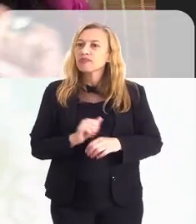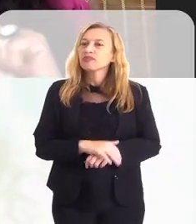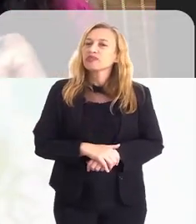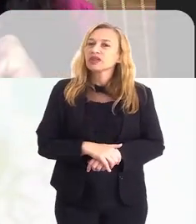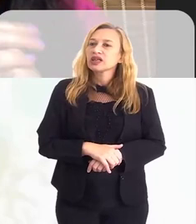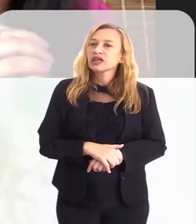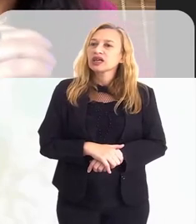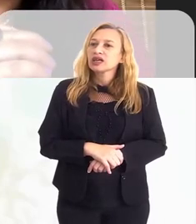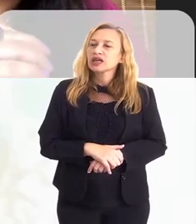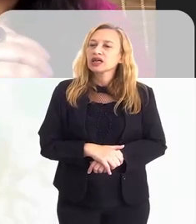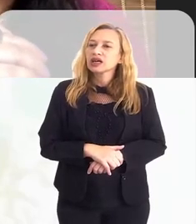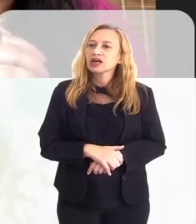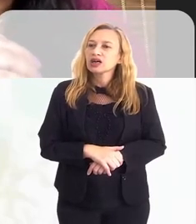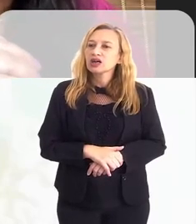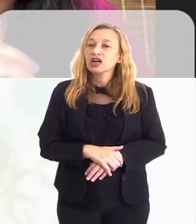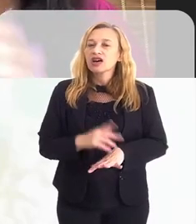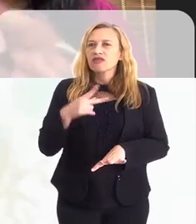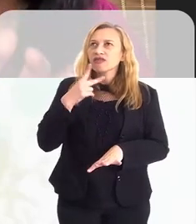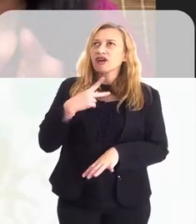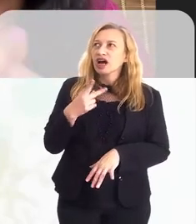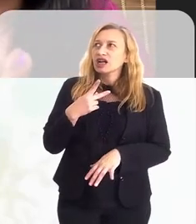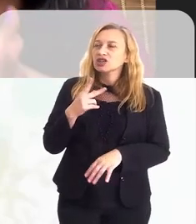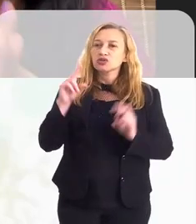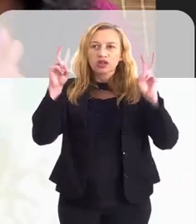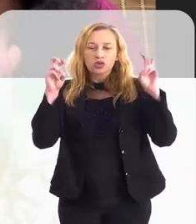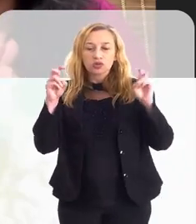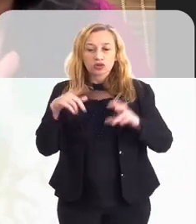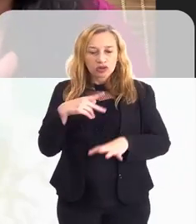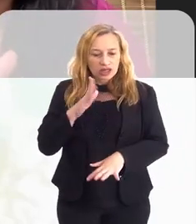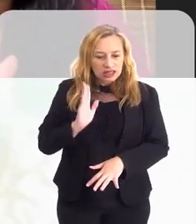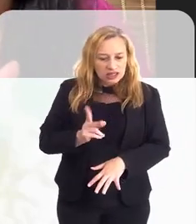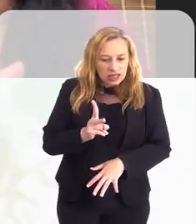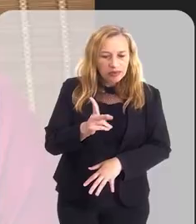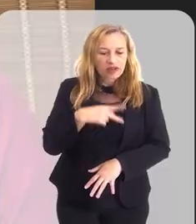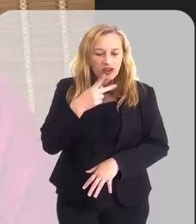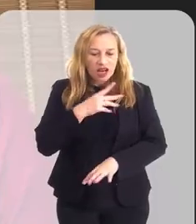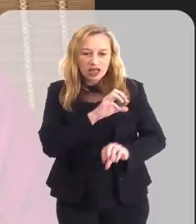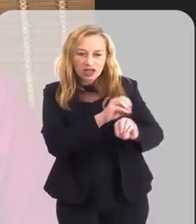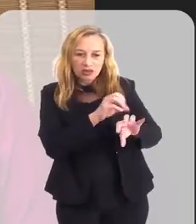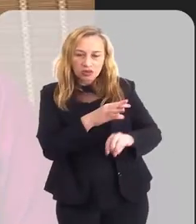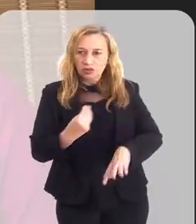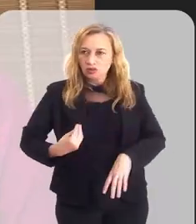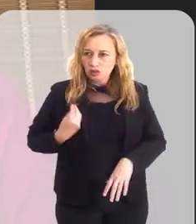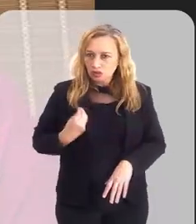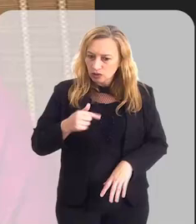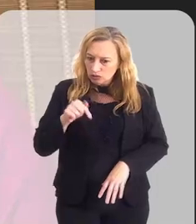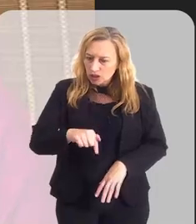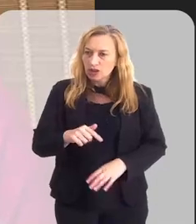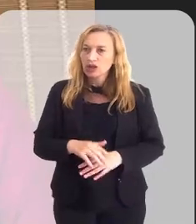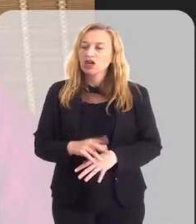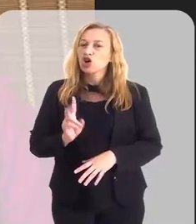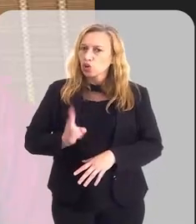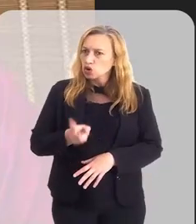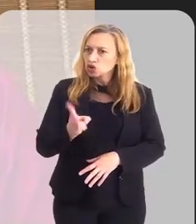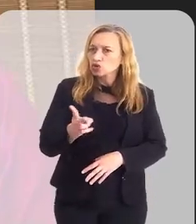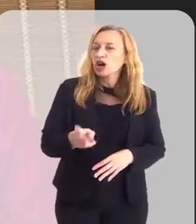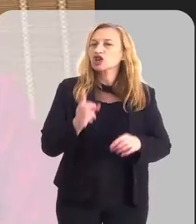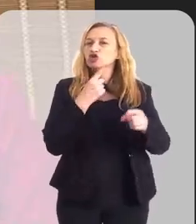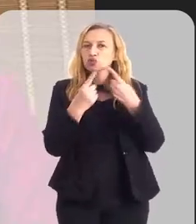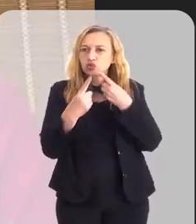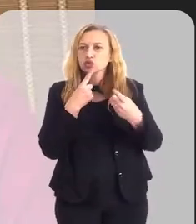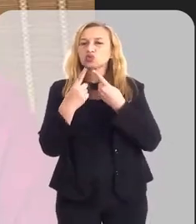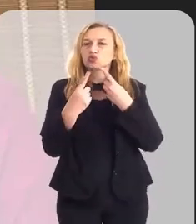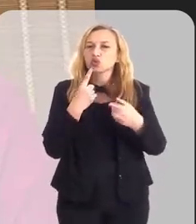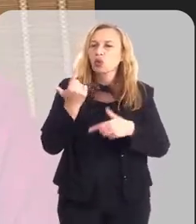lei, essa matéria também falava de algo que eu já falei muito aqui na educação, que a gente já discutiu muito, que eu acho que a gente precisa